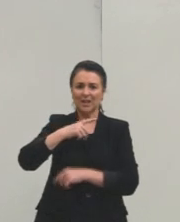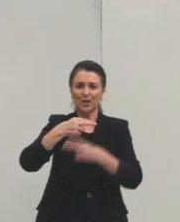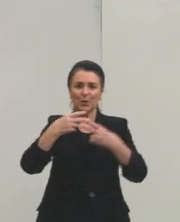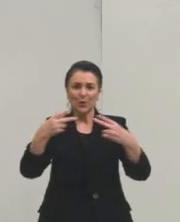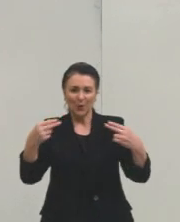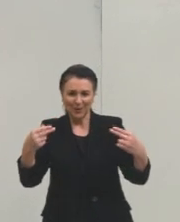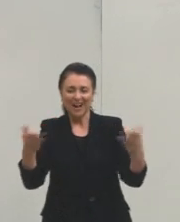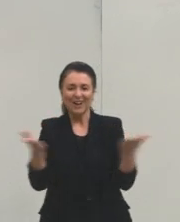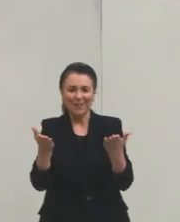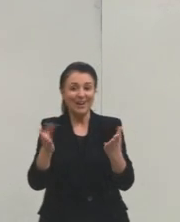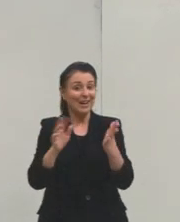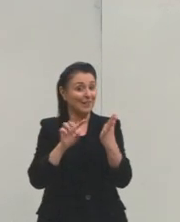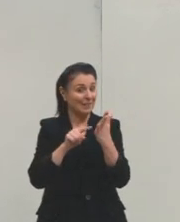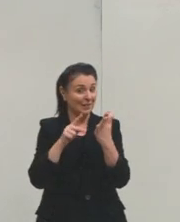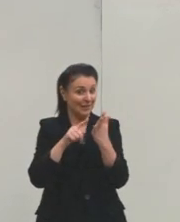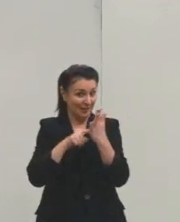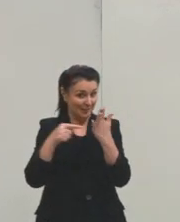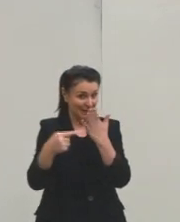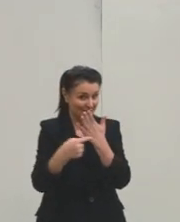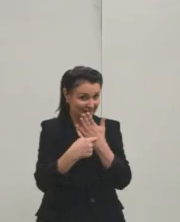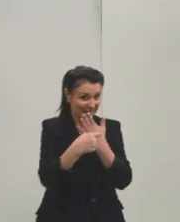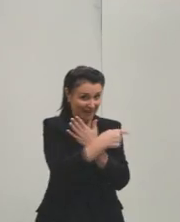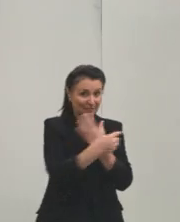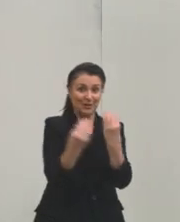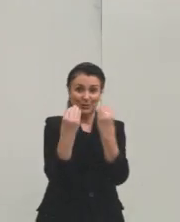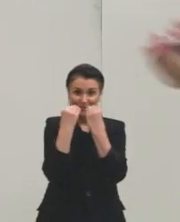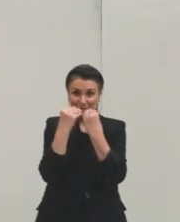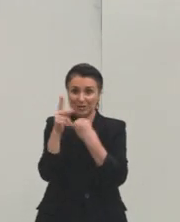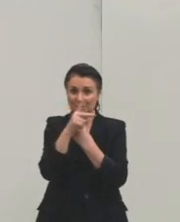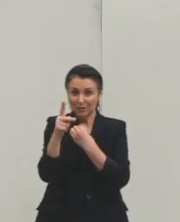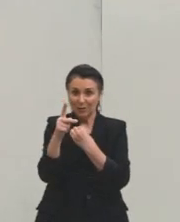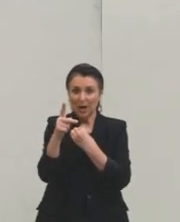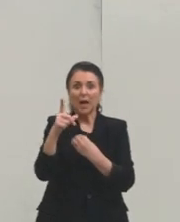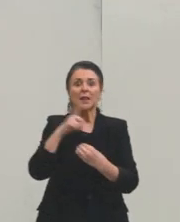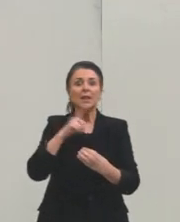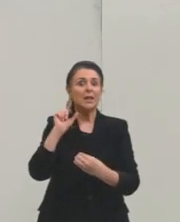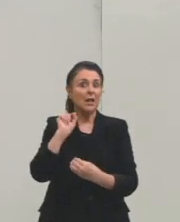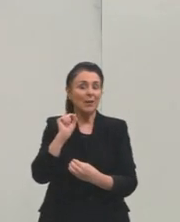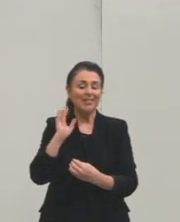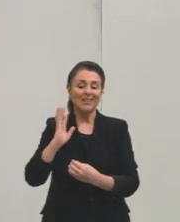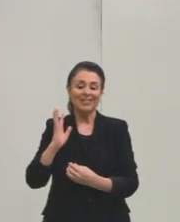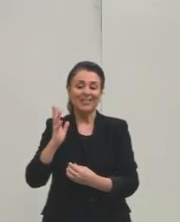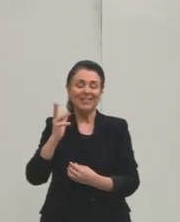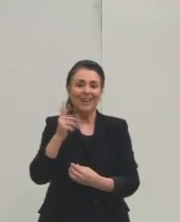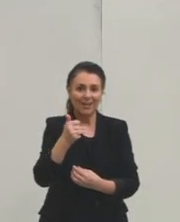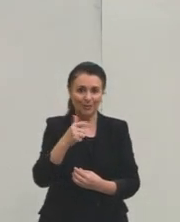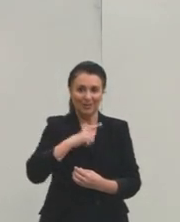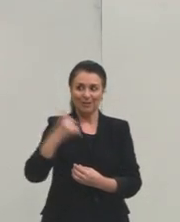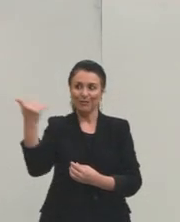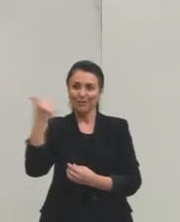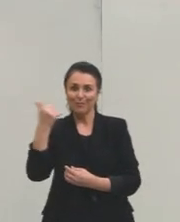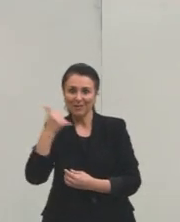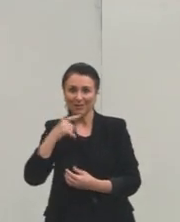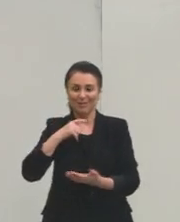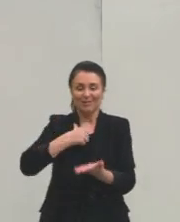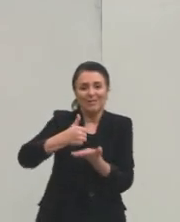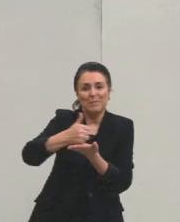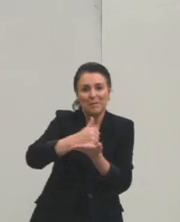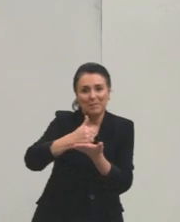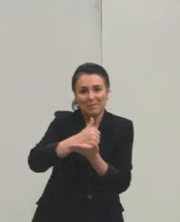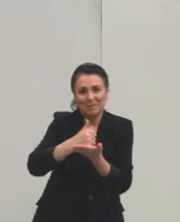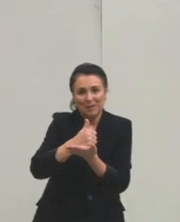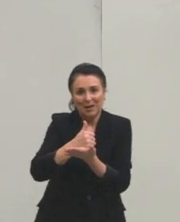nesse Hambúrguer né do Sanduíche a gente não tem uma informação plantada a gente tem essa base de